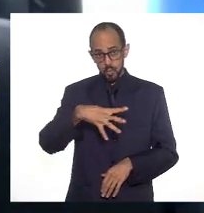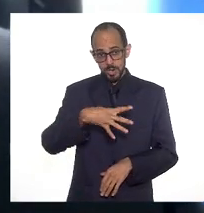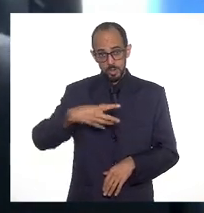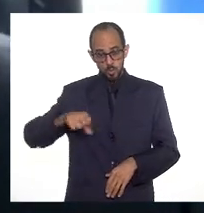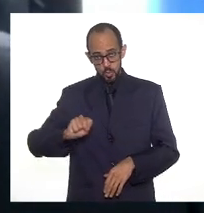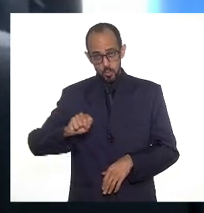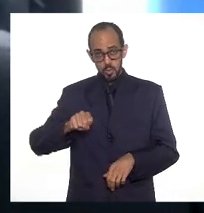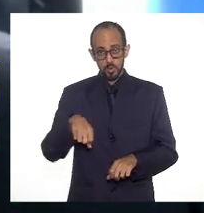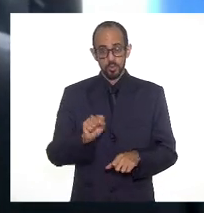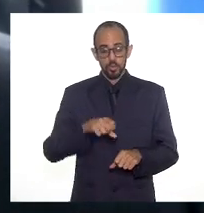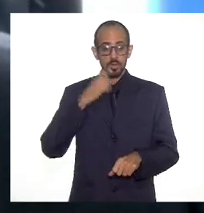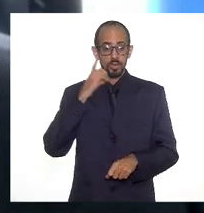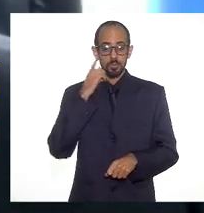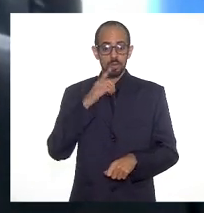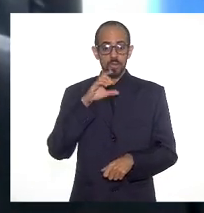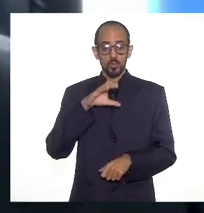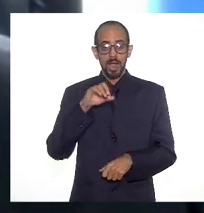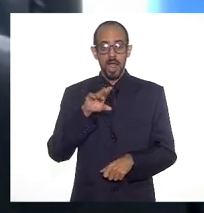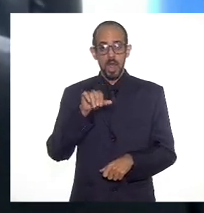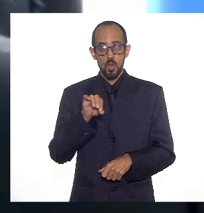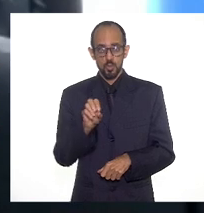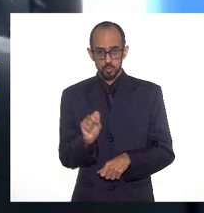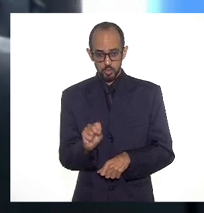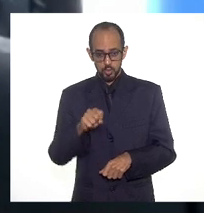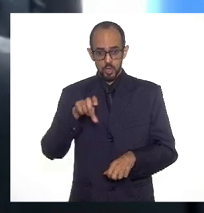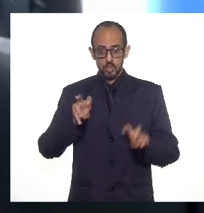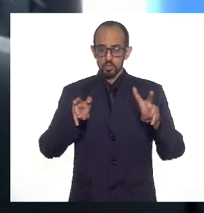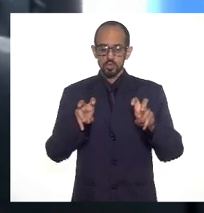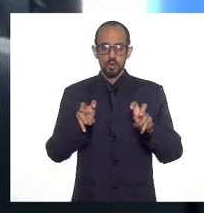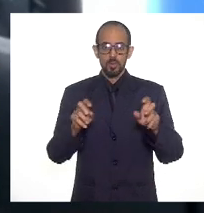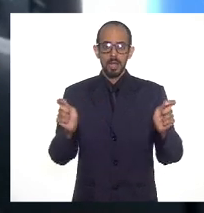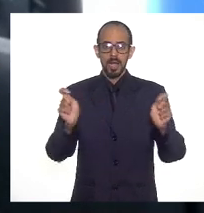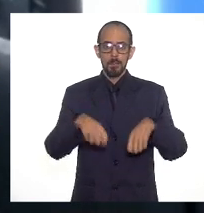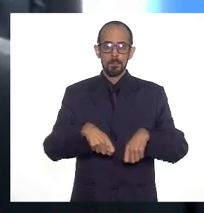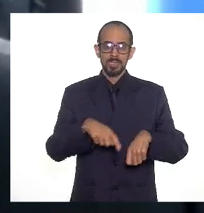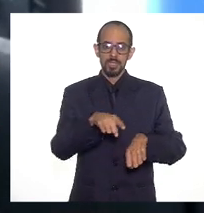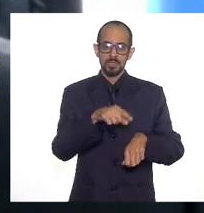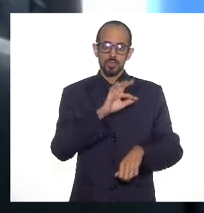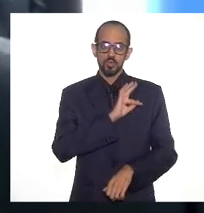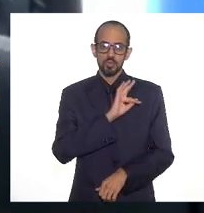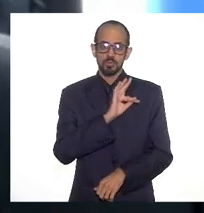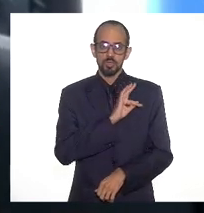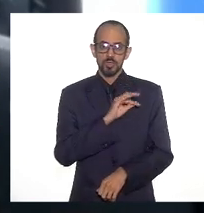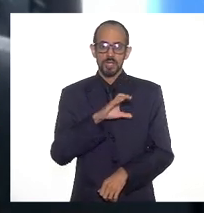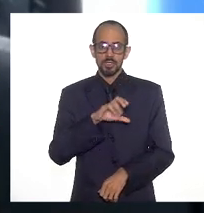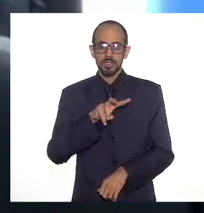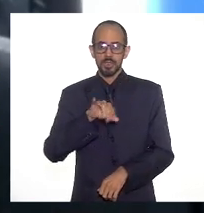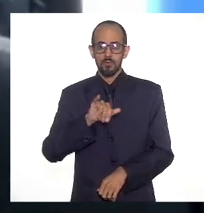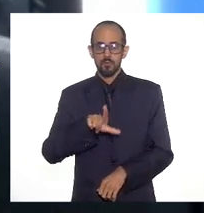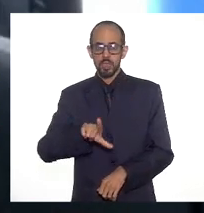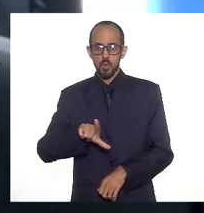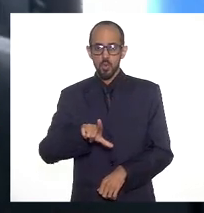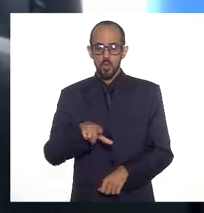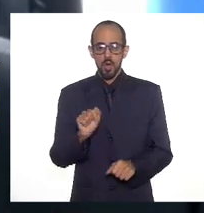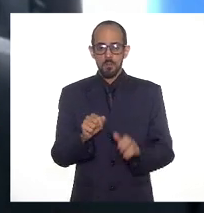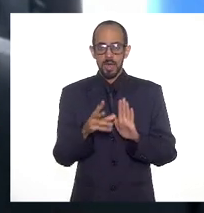deputado Carlos Augusto, que dispõe sobre a capacitação dos policiais civis para aplicação do Formulário